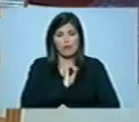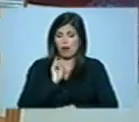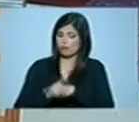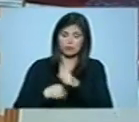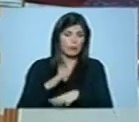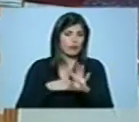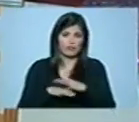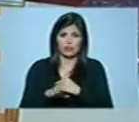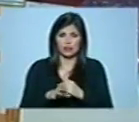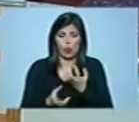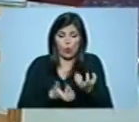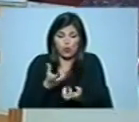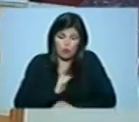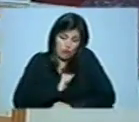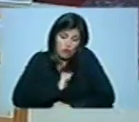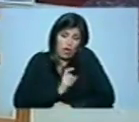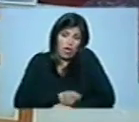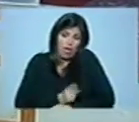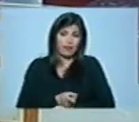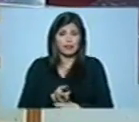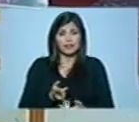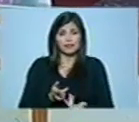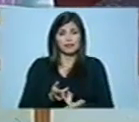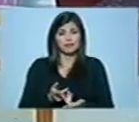Sim. Portanto, é o meu cozido, no fundo.